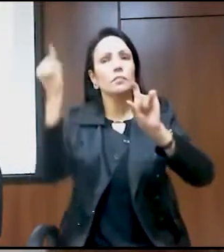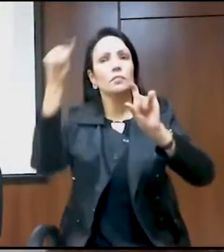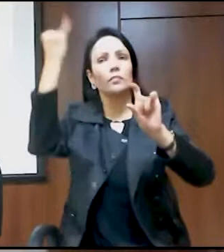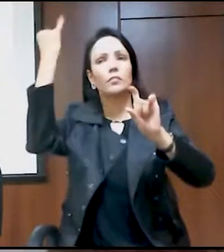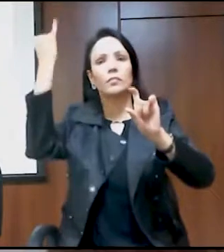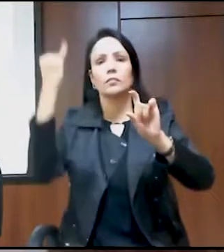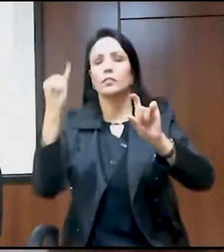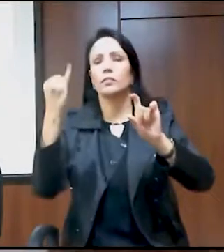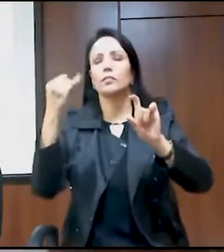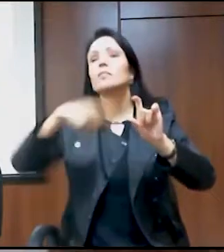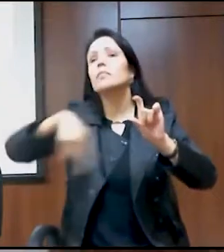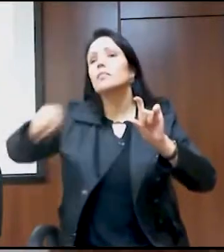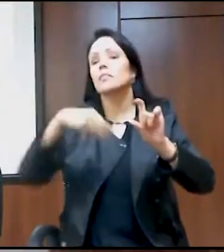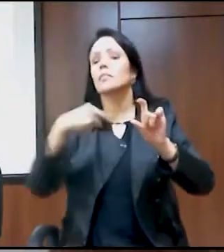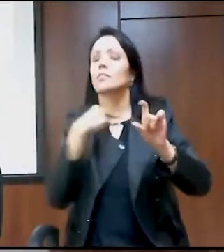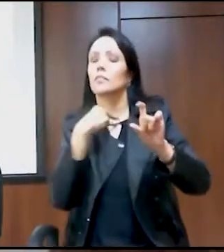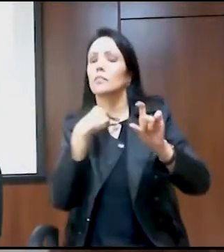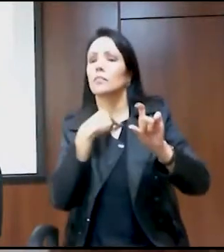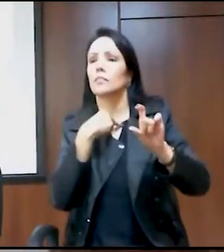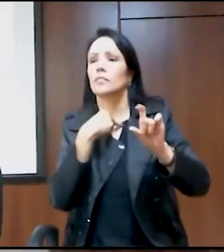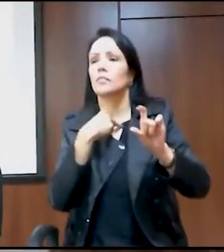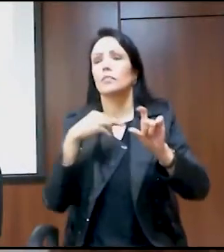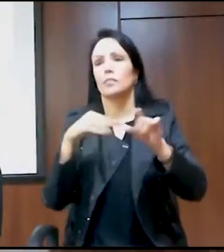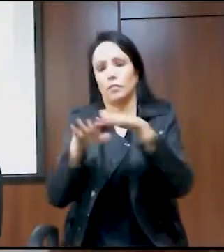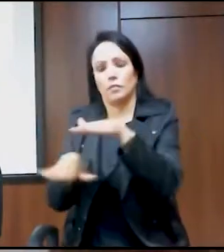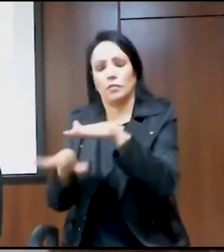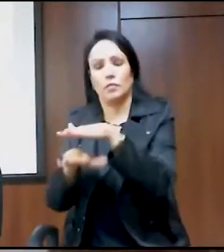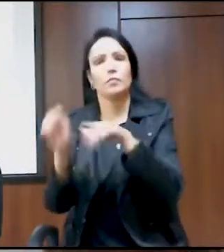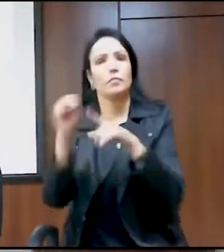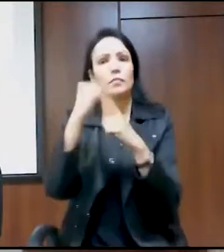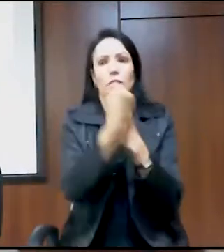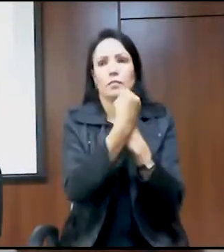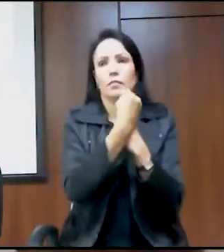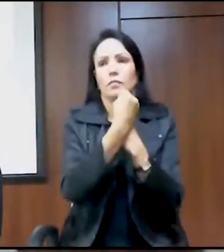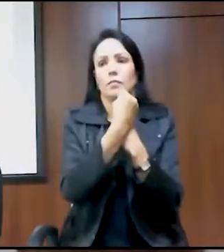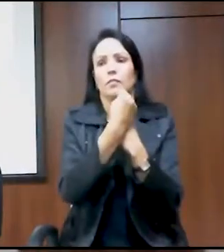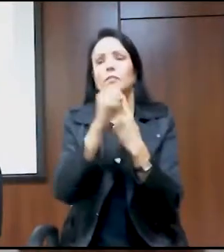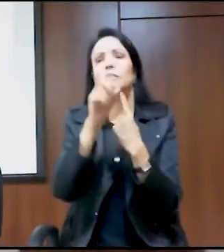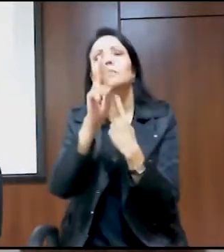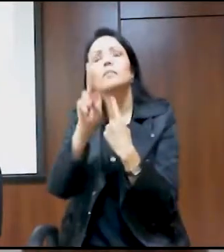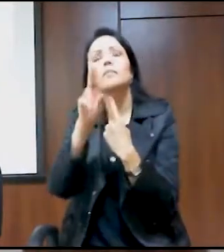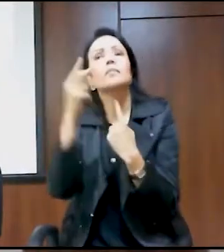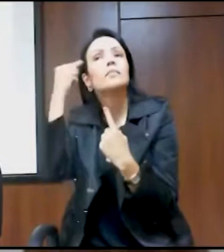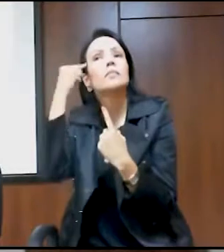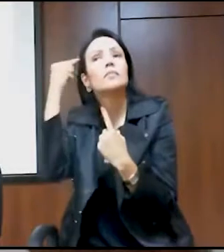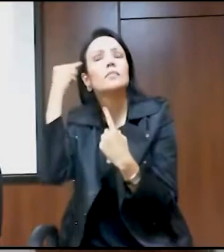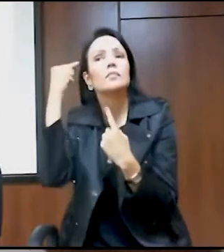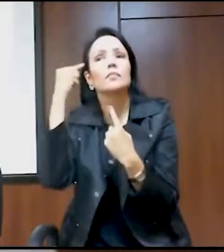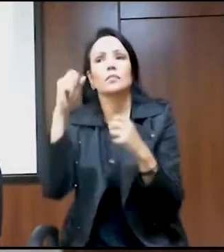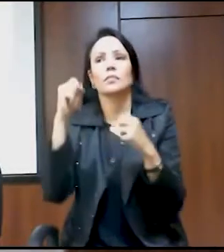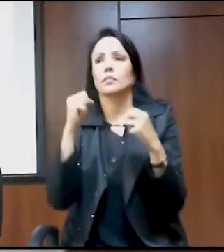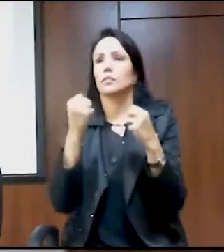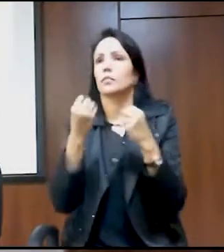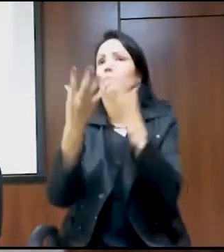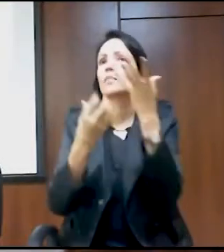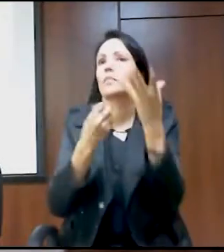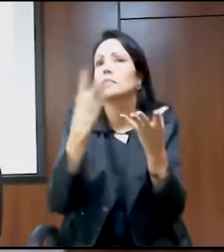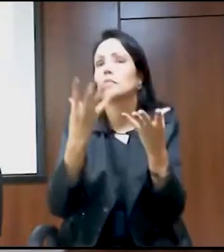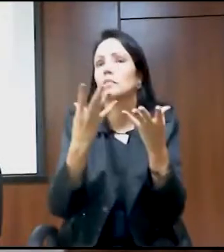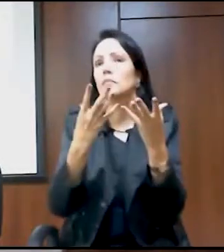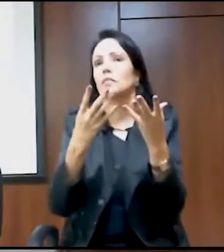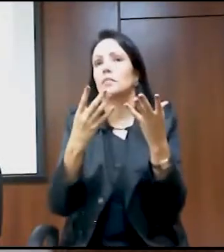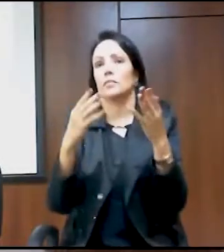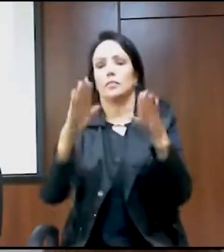e a gente não pode. Então, a gente usa a vulnerabilidade social, mas sempre pensando que ela é uma expressão